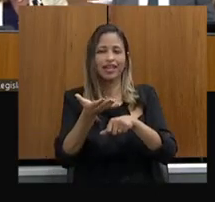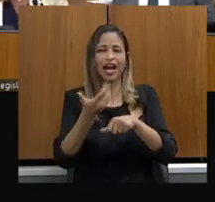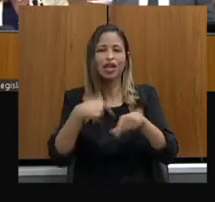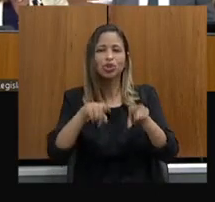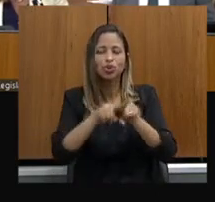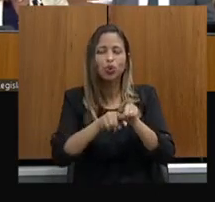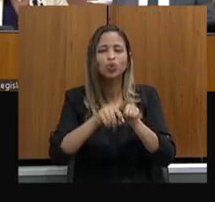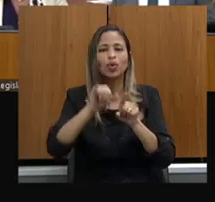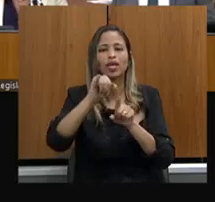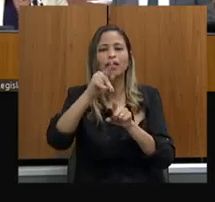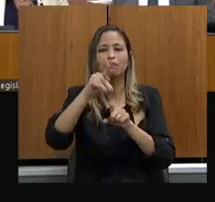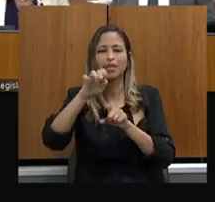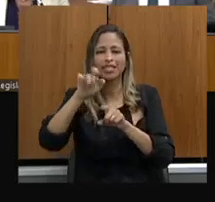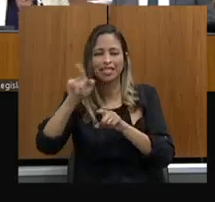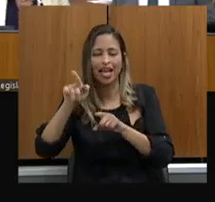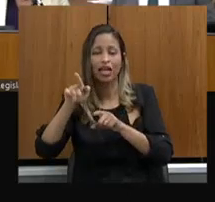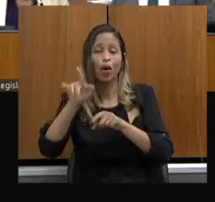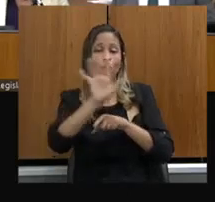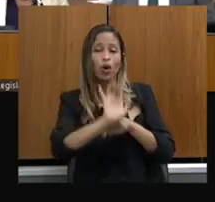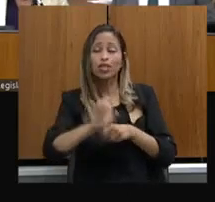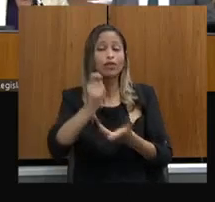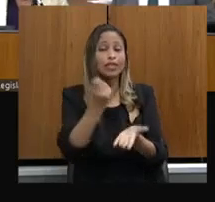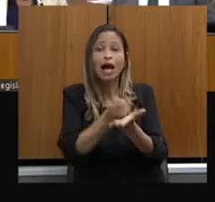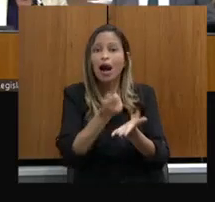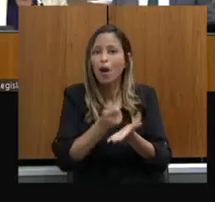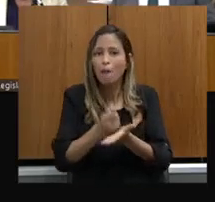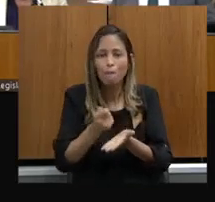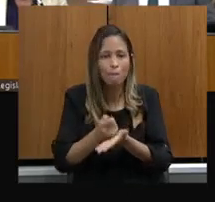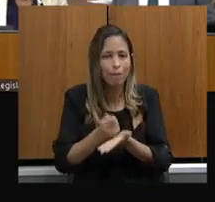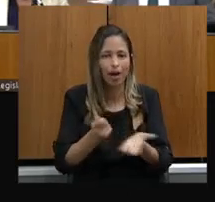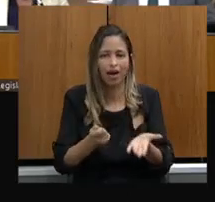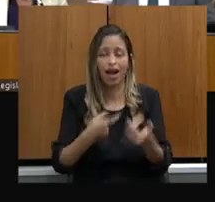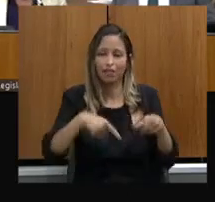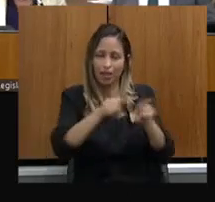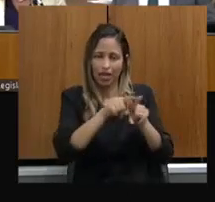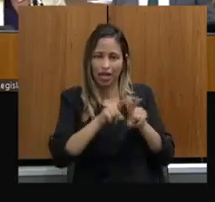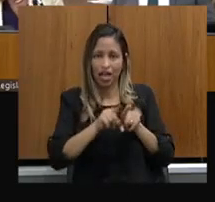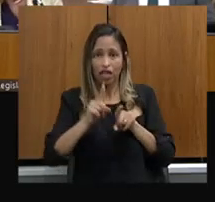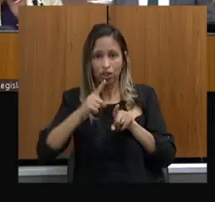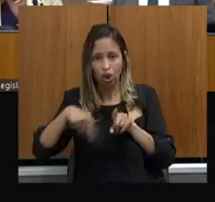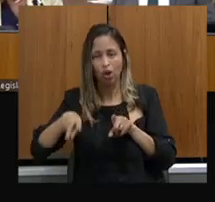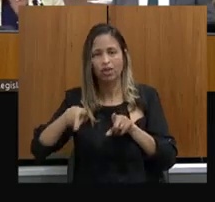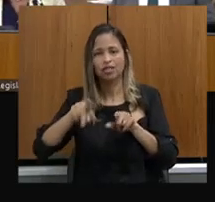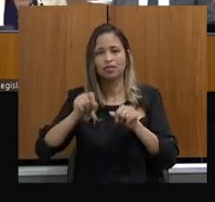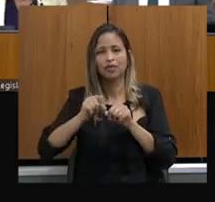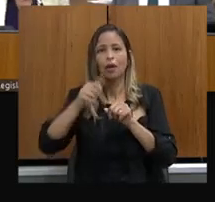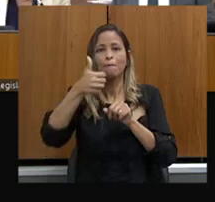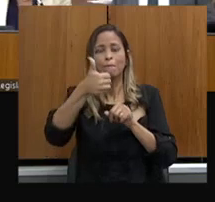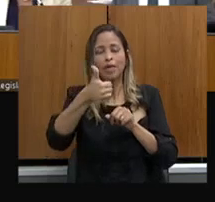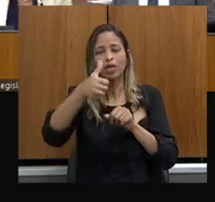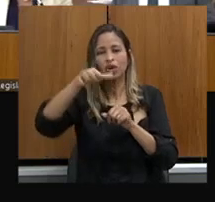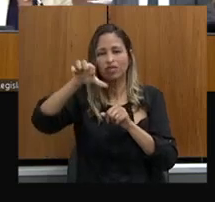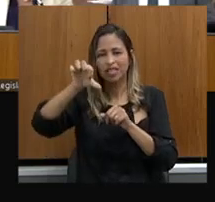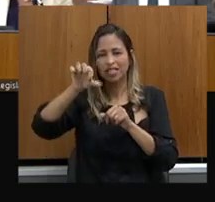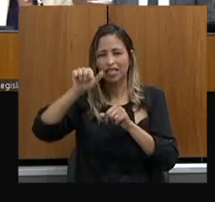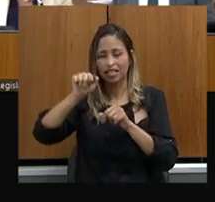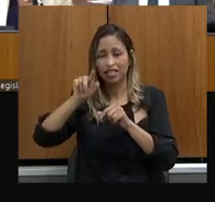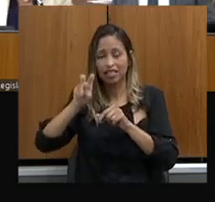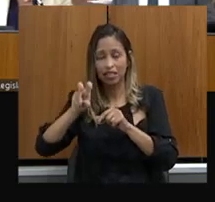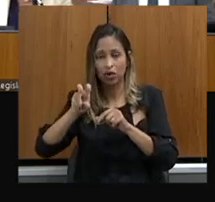junto ao Ipsemg afinal de contas o estado não pagava a sua rede credenciada saltamos de 1795